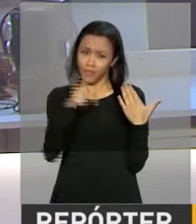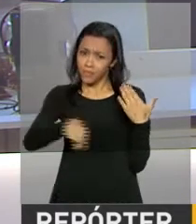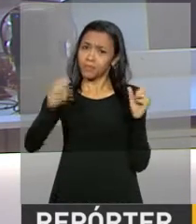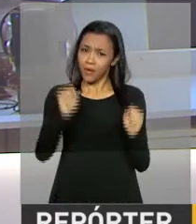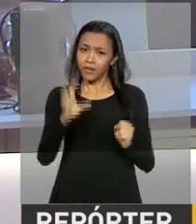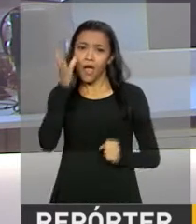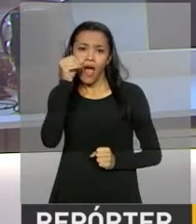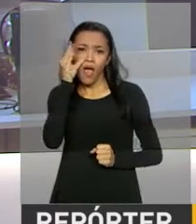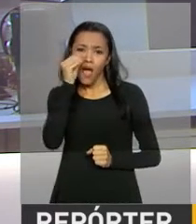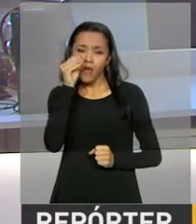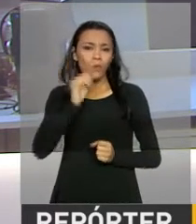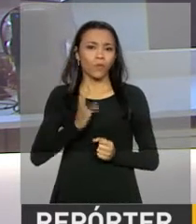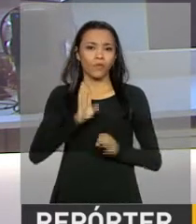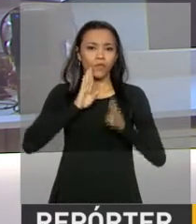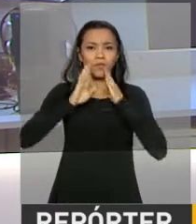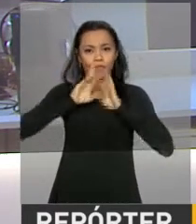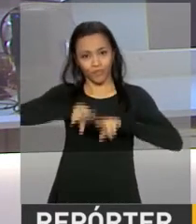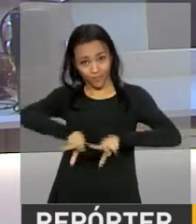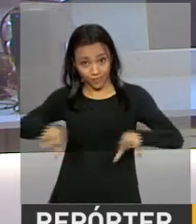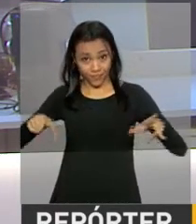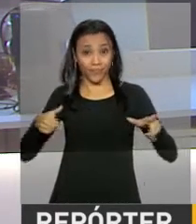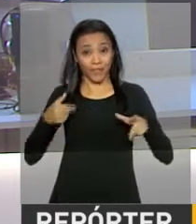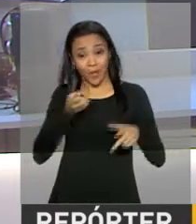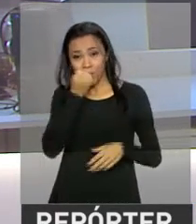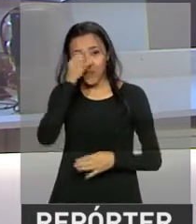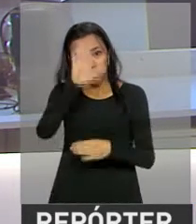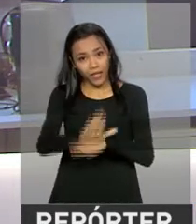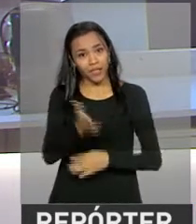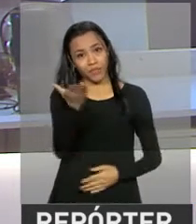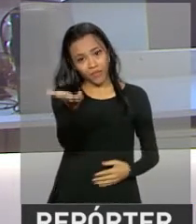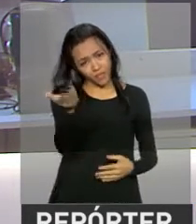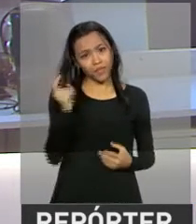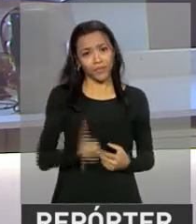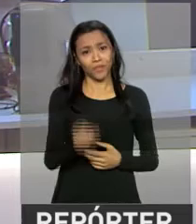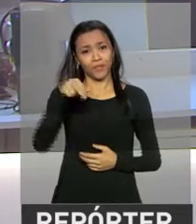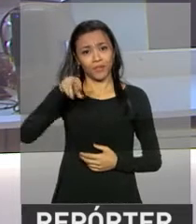as novidades em nossas redes sociais. Uma boa tarde para você e